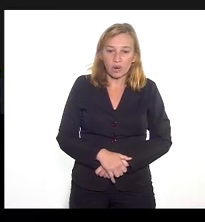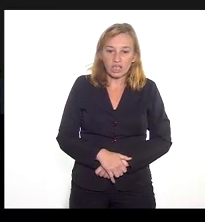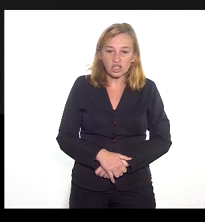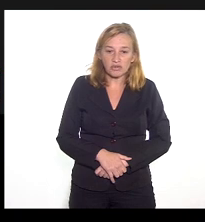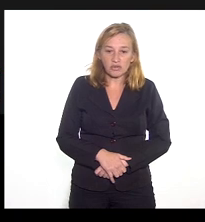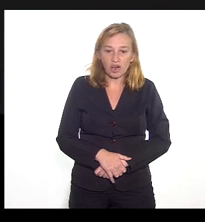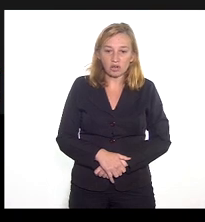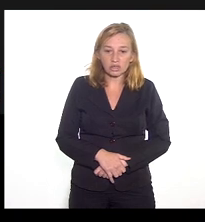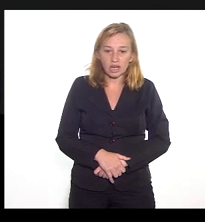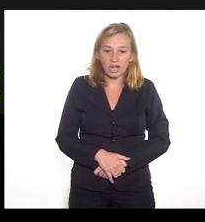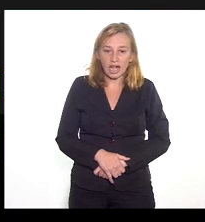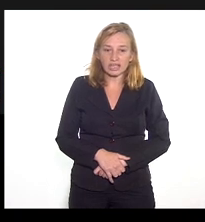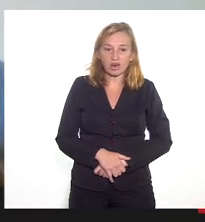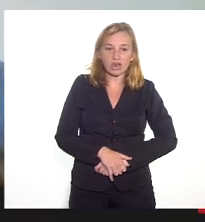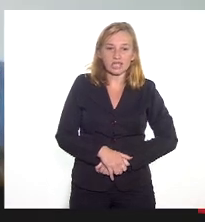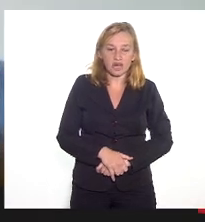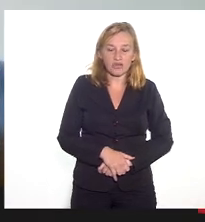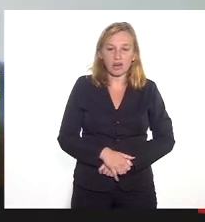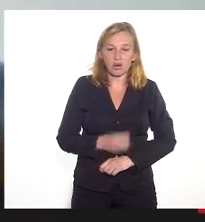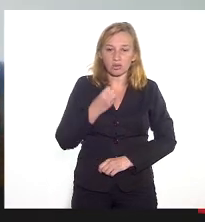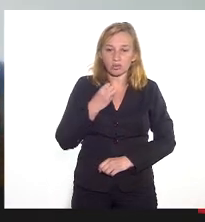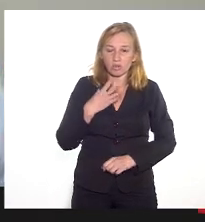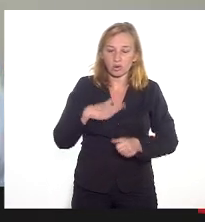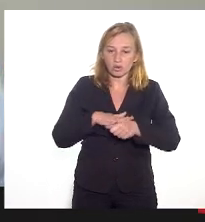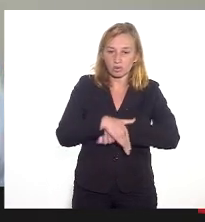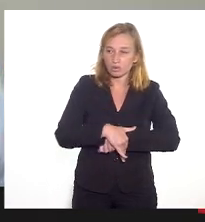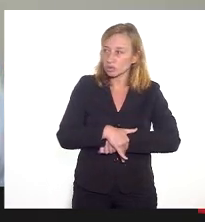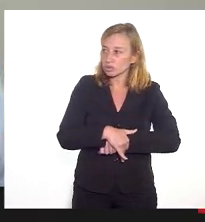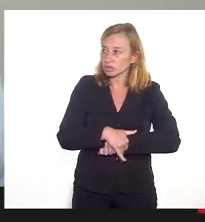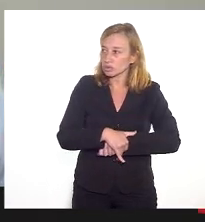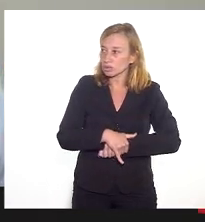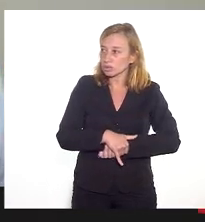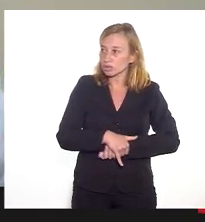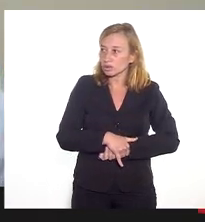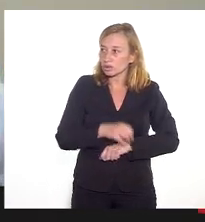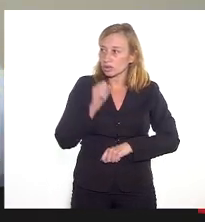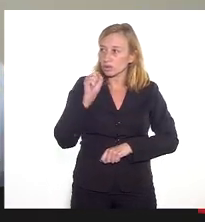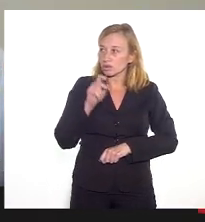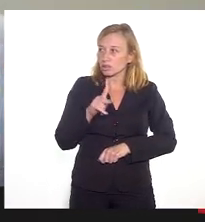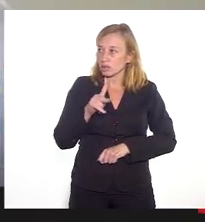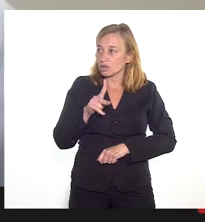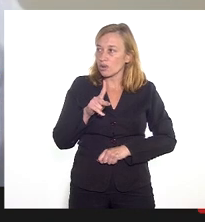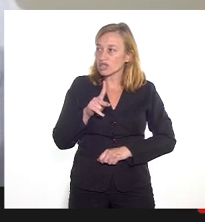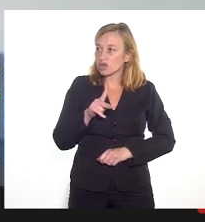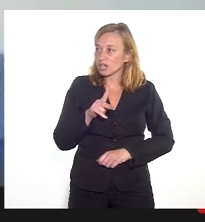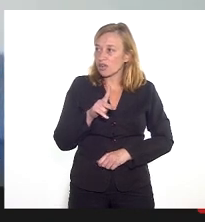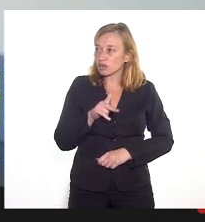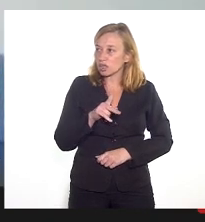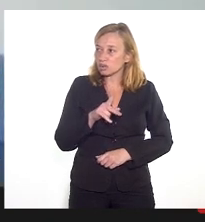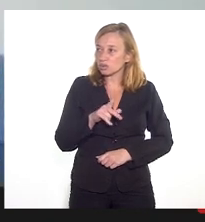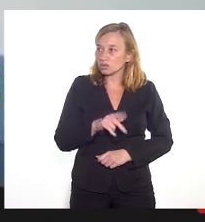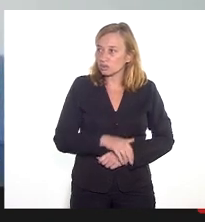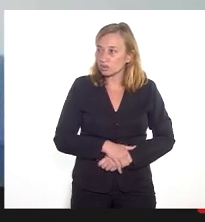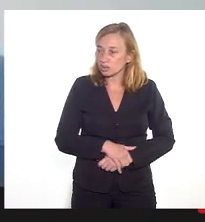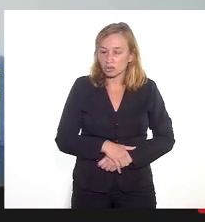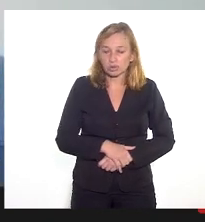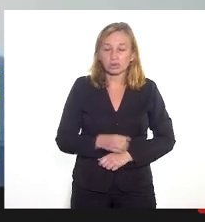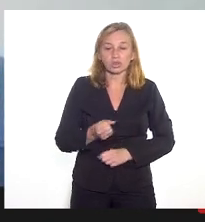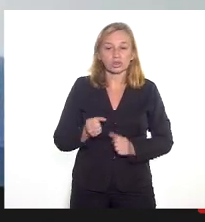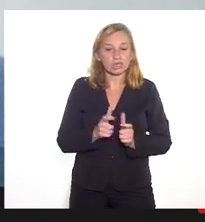Boa noite, estão me ouvindo? Está tudo bem? É isso? Ok. É uma alegria rever